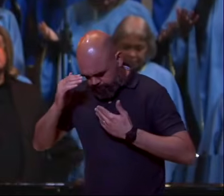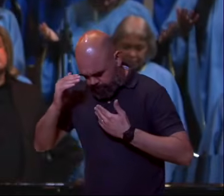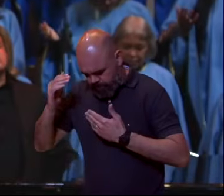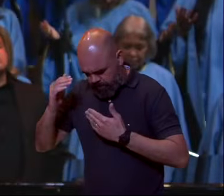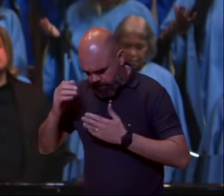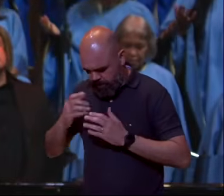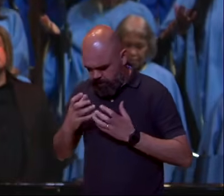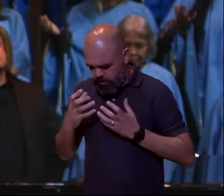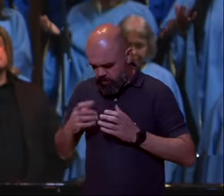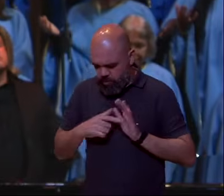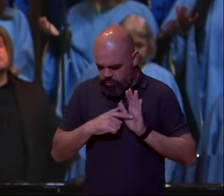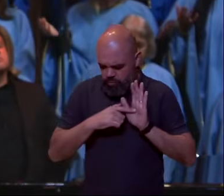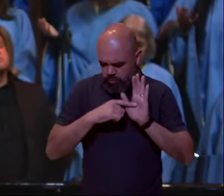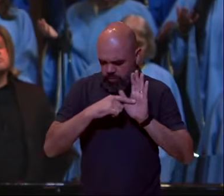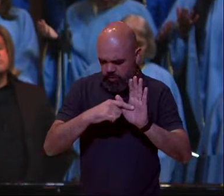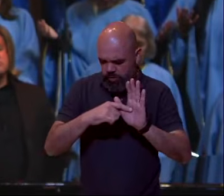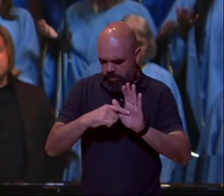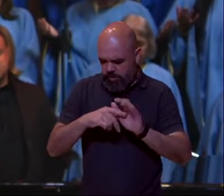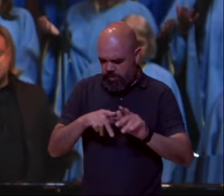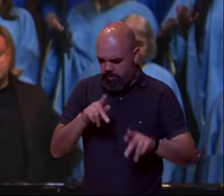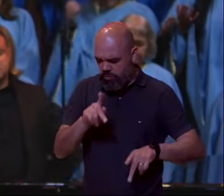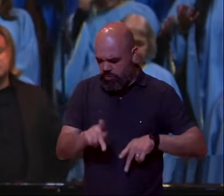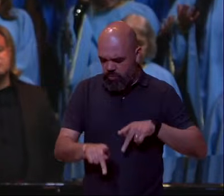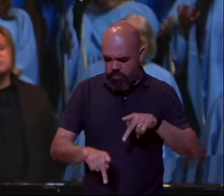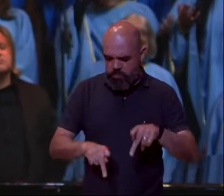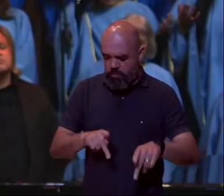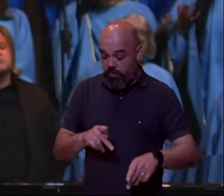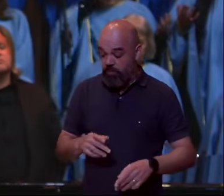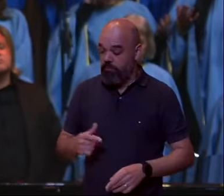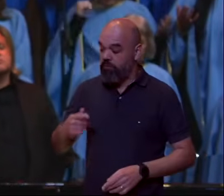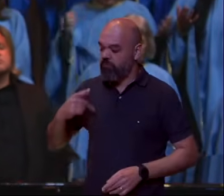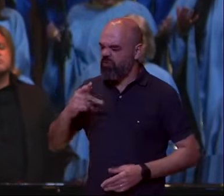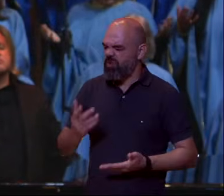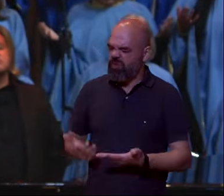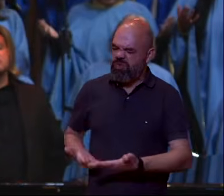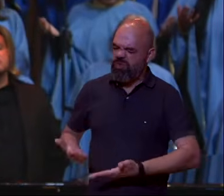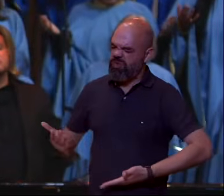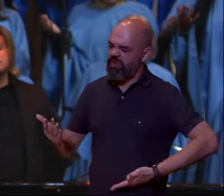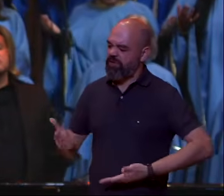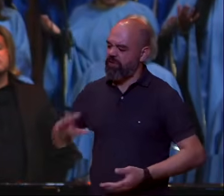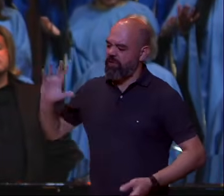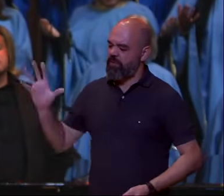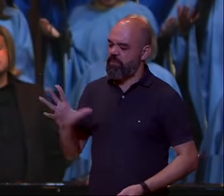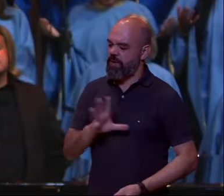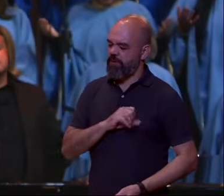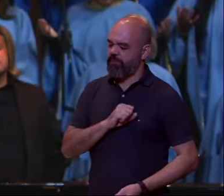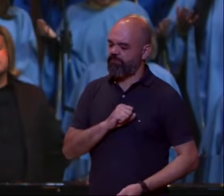aqui. São teus servos amados, aleluia,